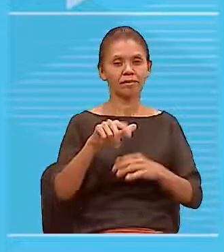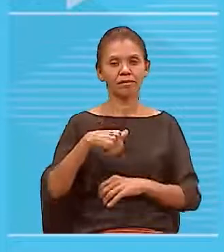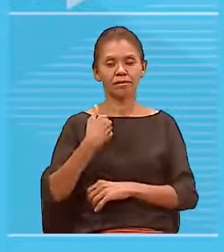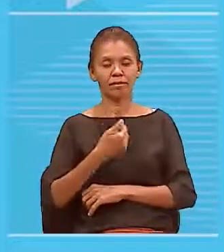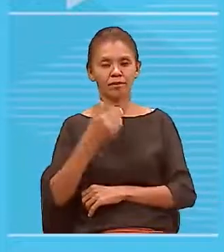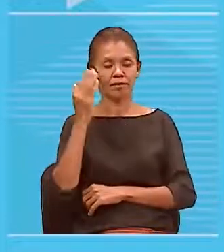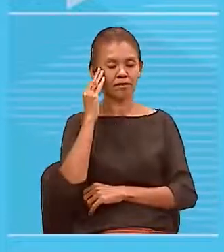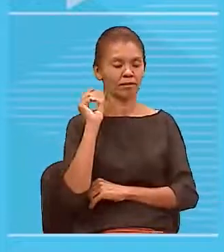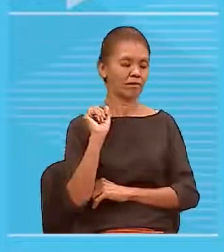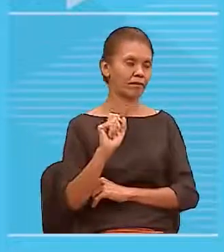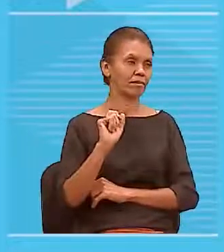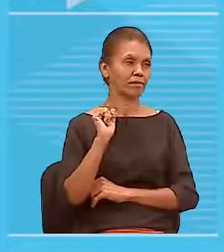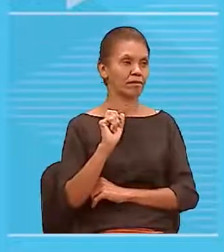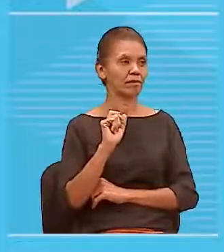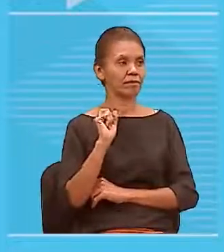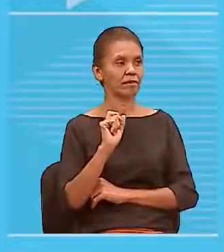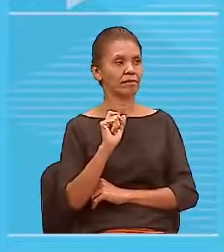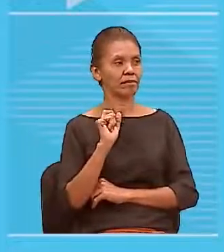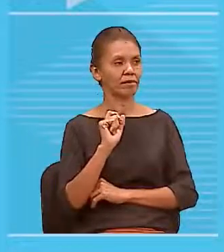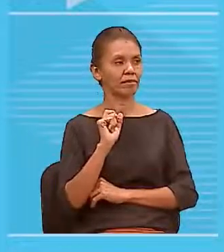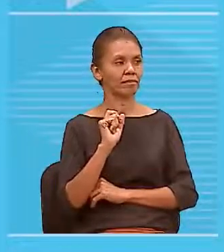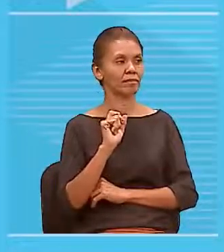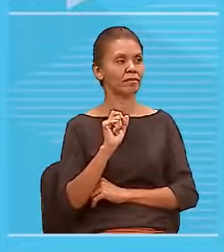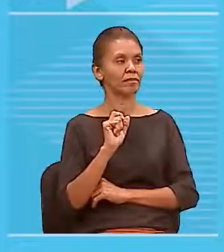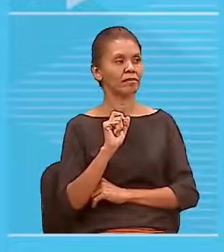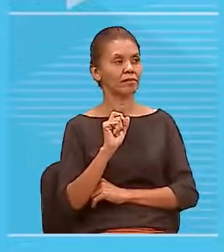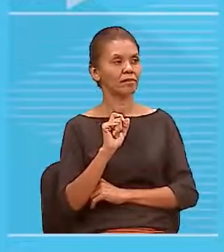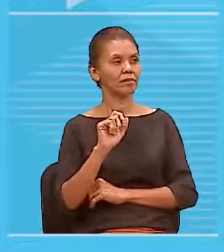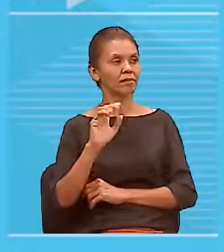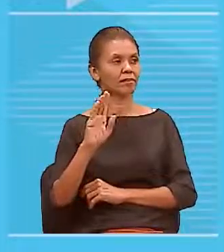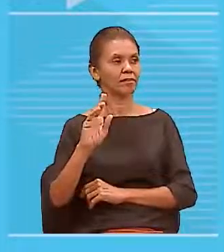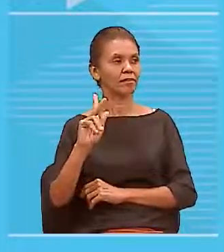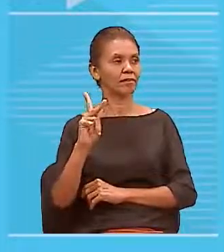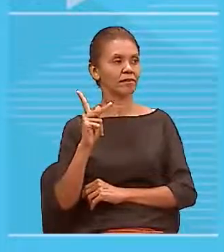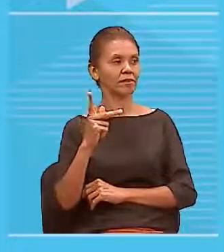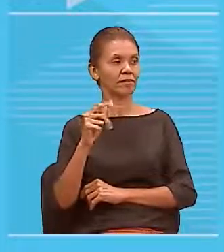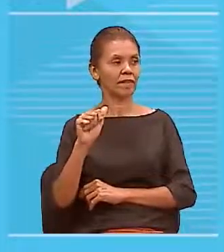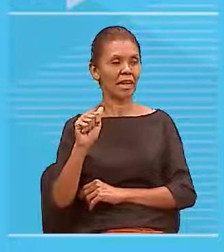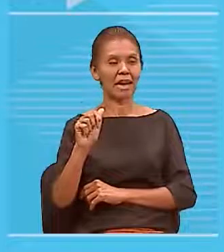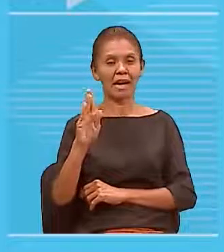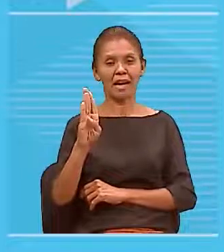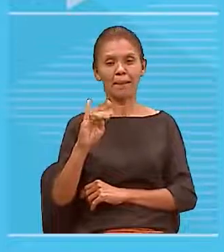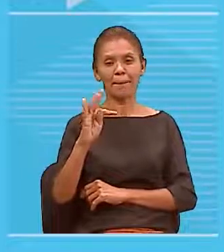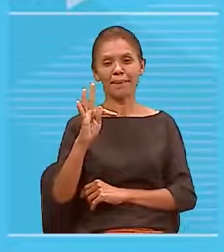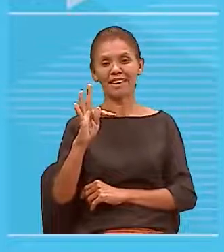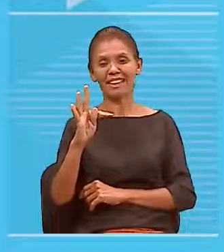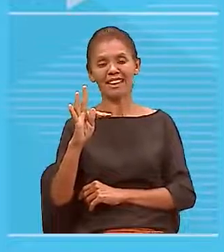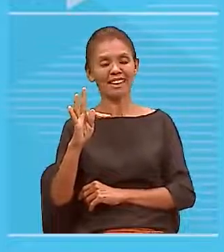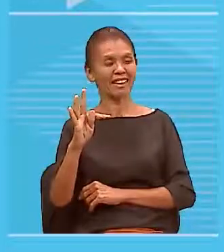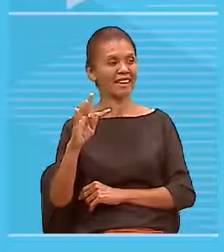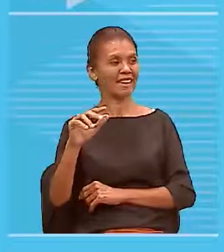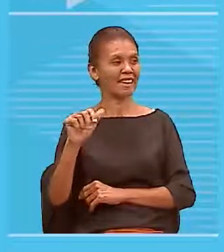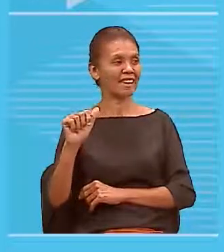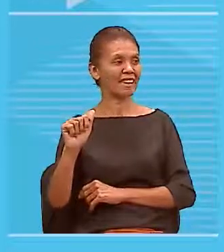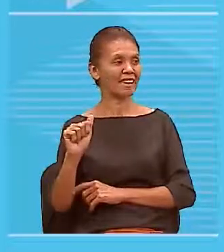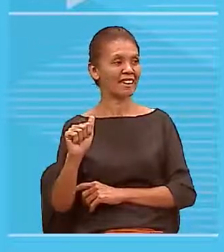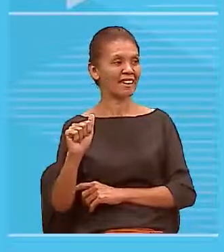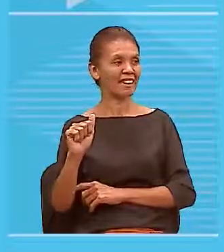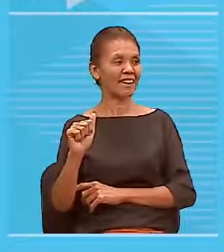encontra ainda o conceito de hábitat. Não é habitat, não, viu, bando de cabeção? É